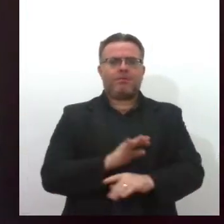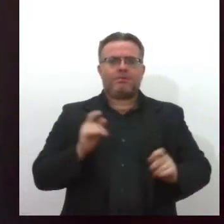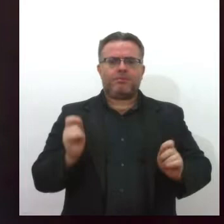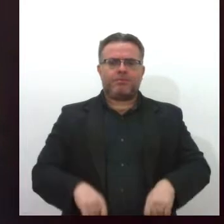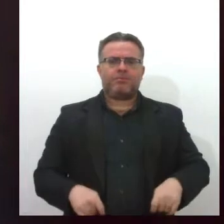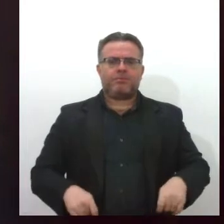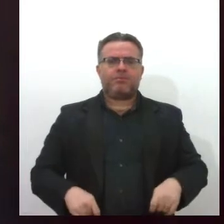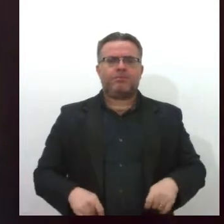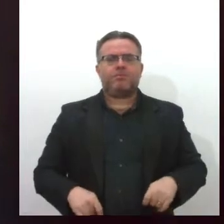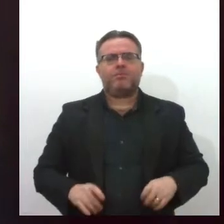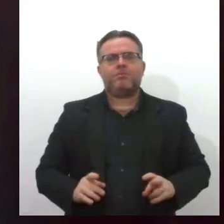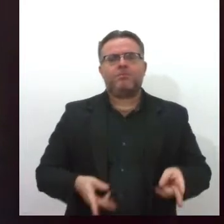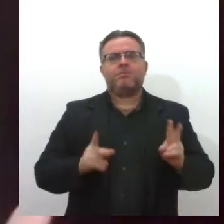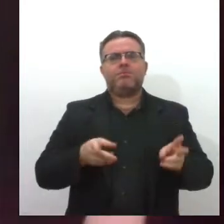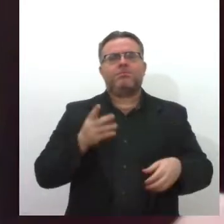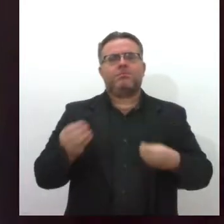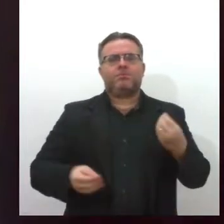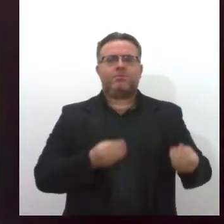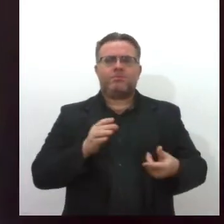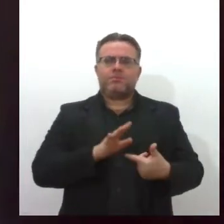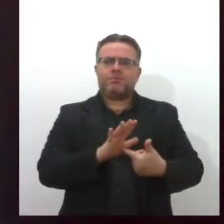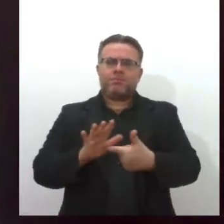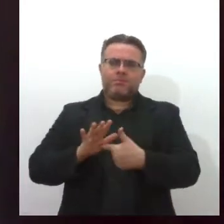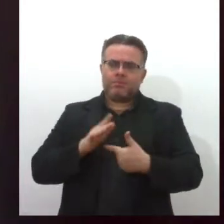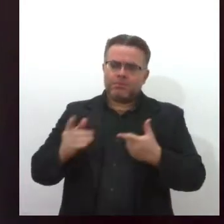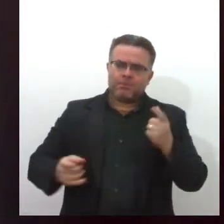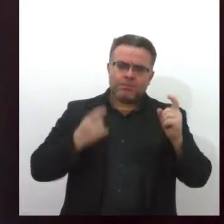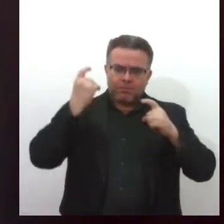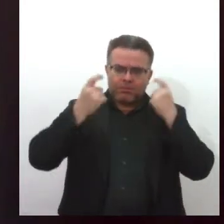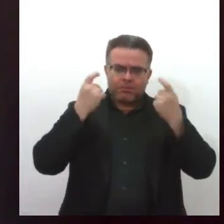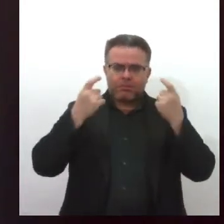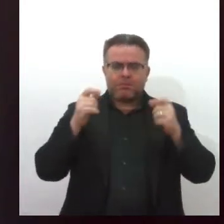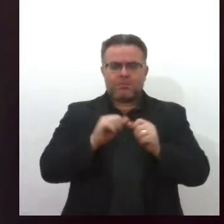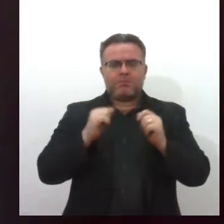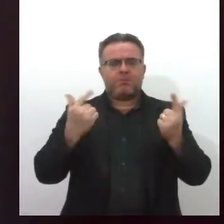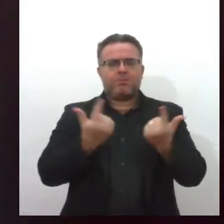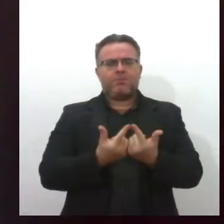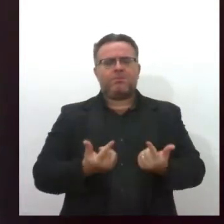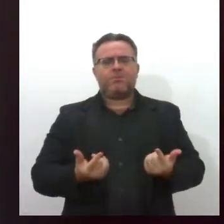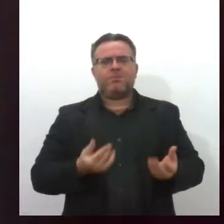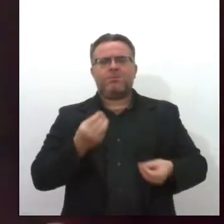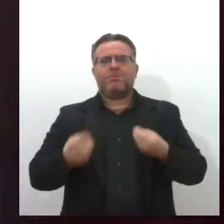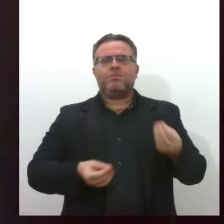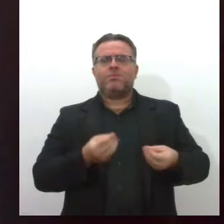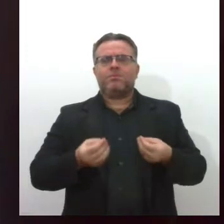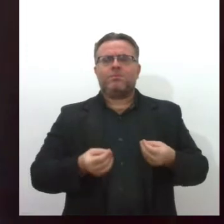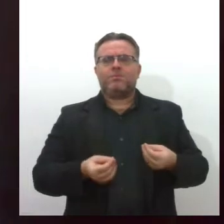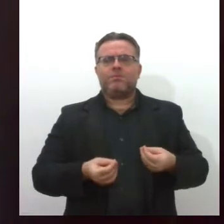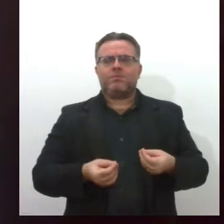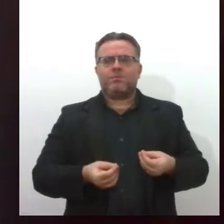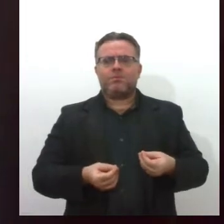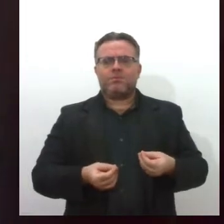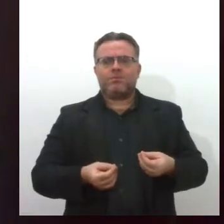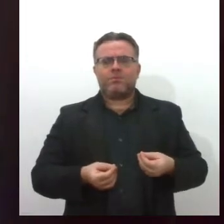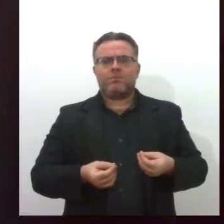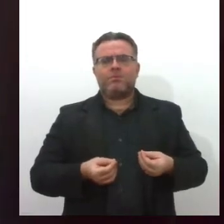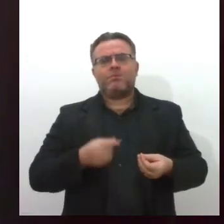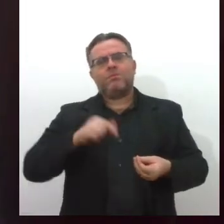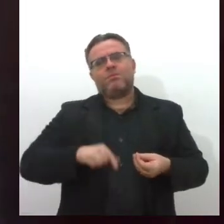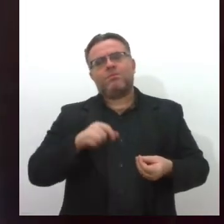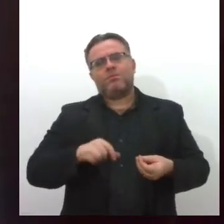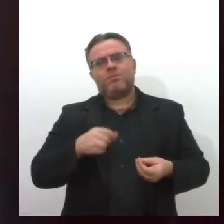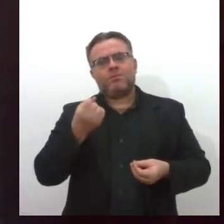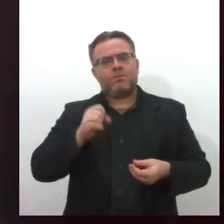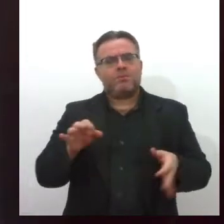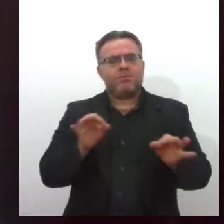à pandemia, mostrando a preocupação da Assembleia em que o Estado tenha esse